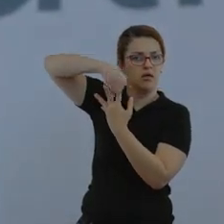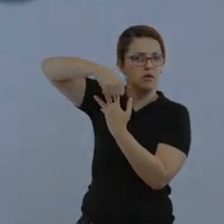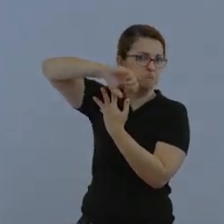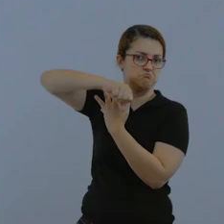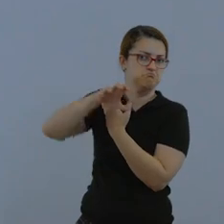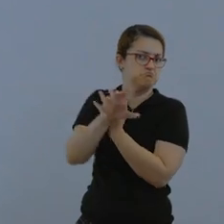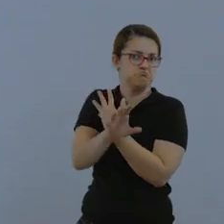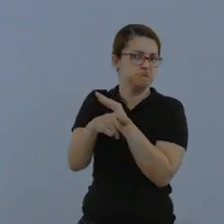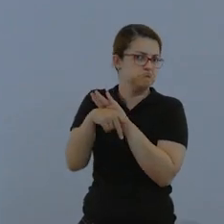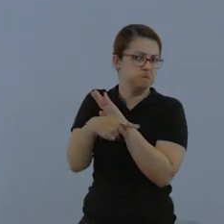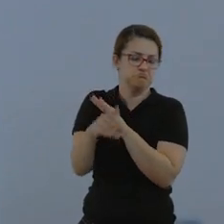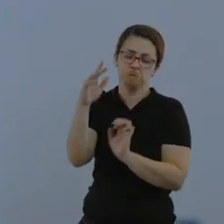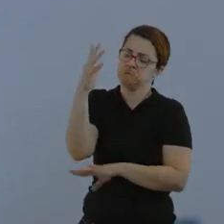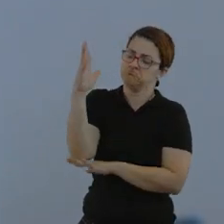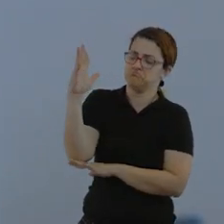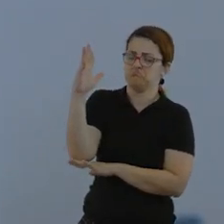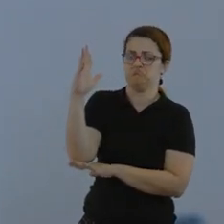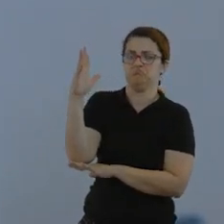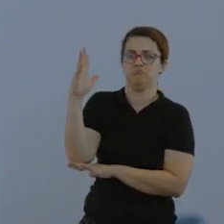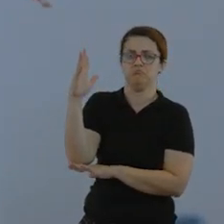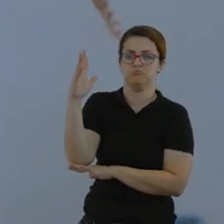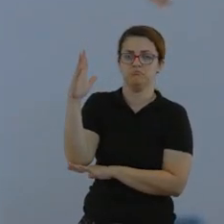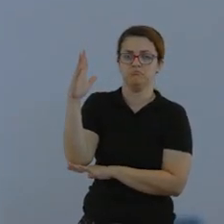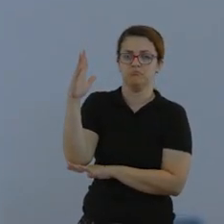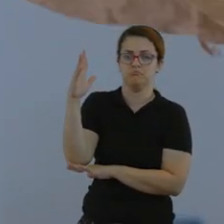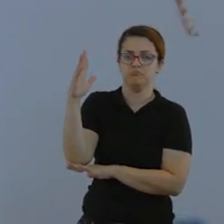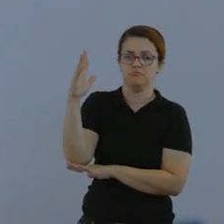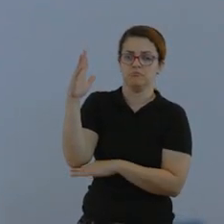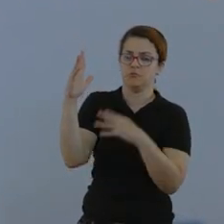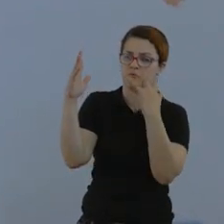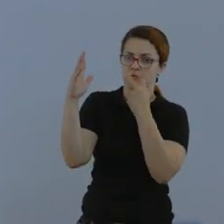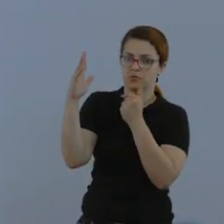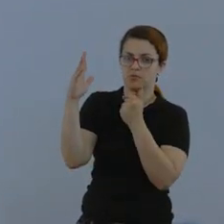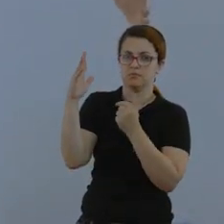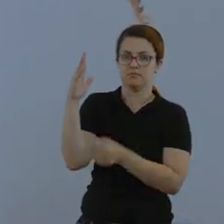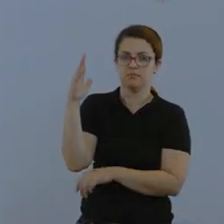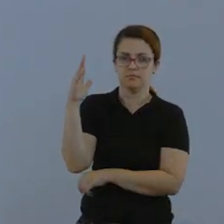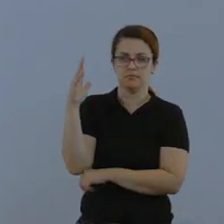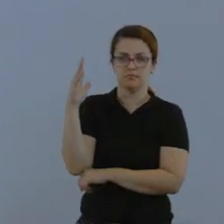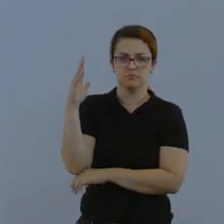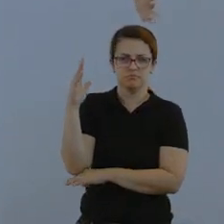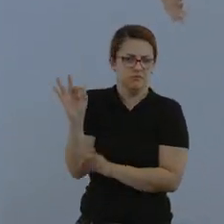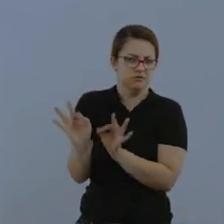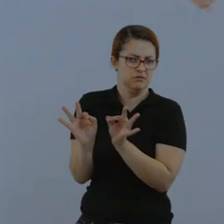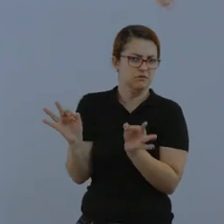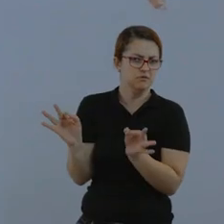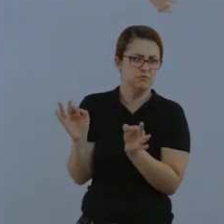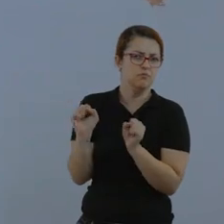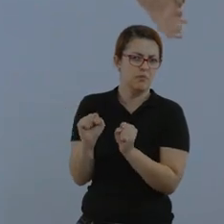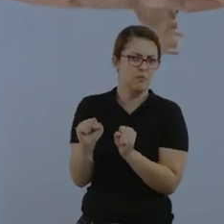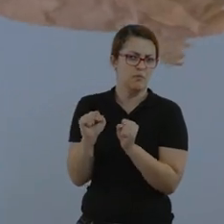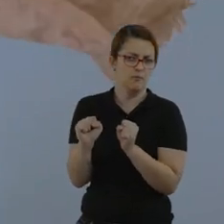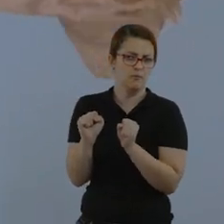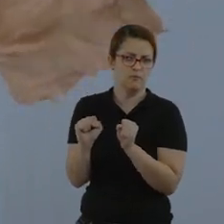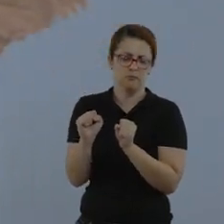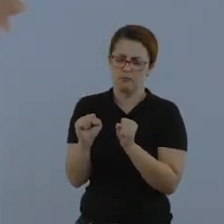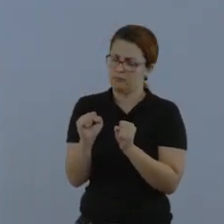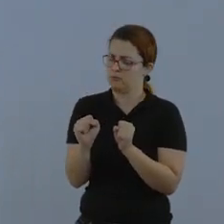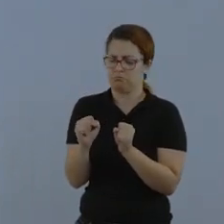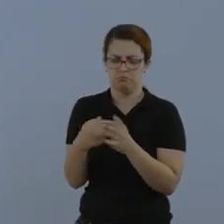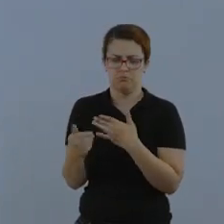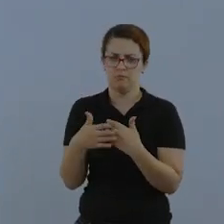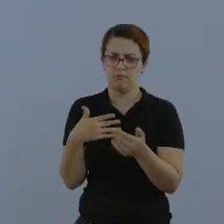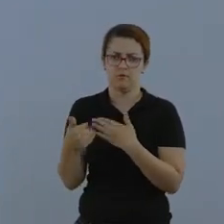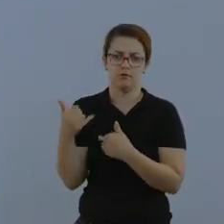do jeito que você quiser e achar que tá bonita. Esse é um trabalho bem simples que pode ser feito